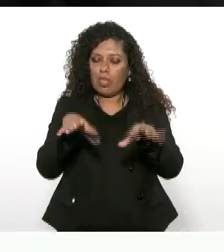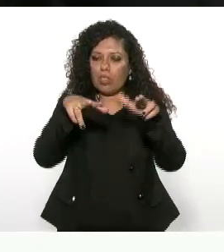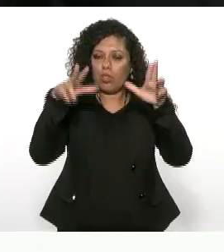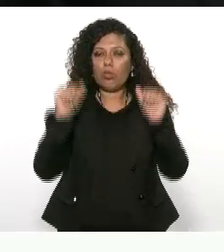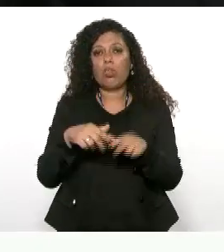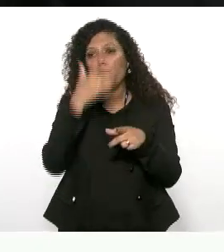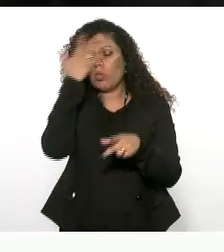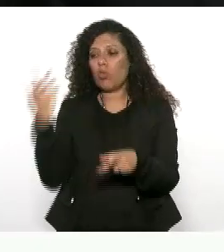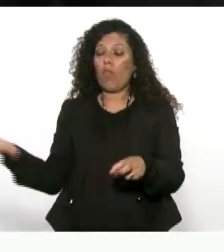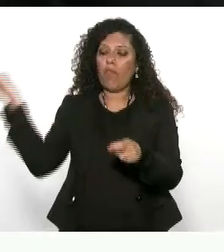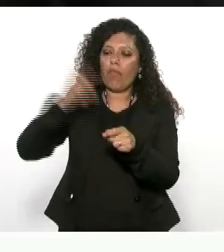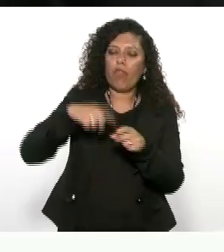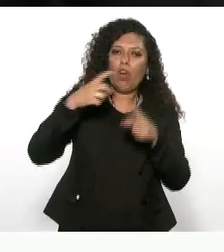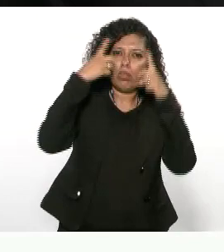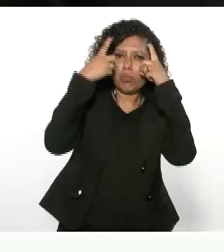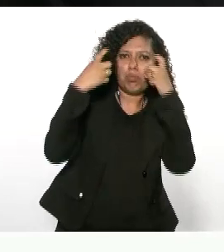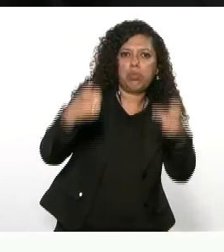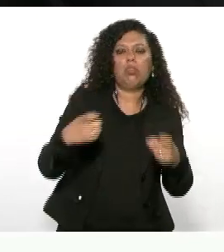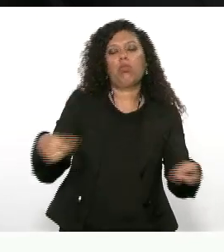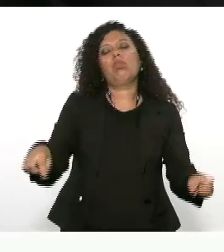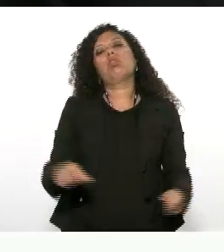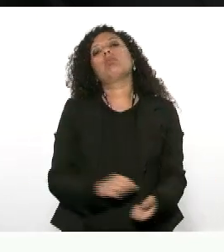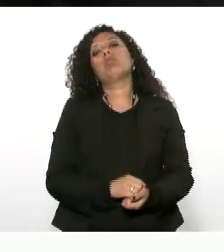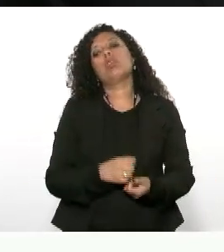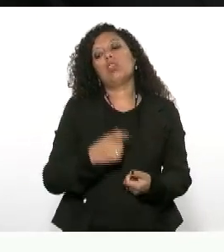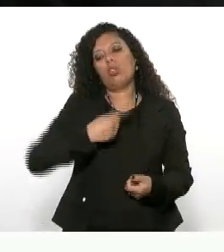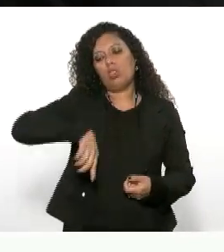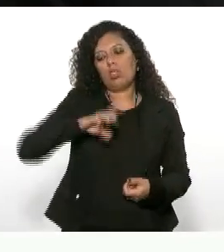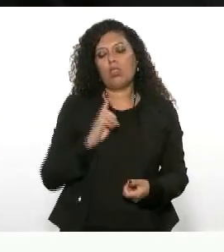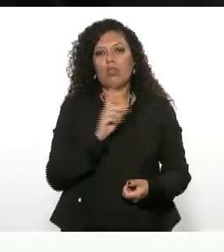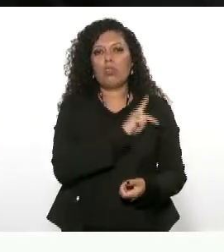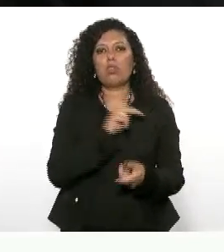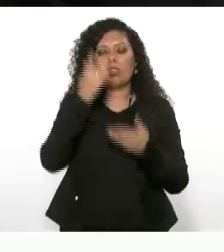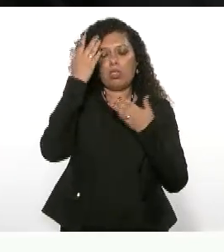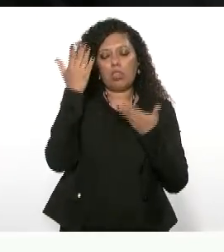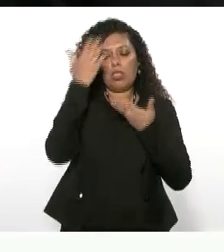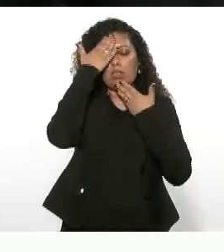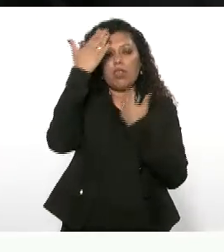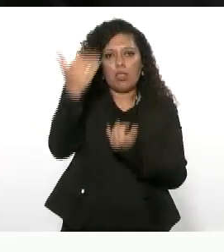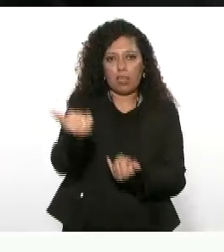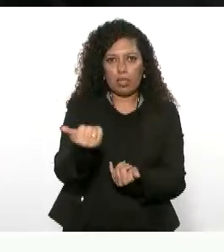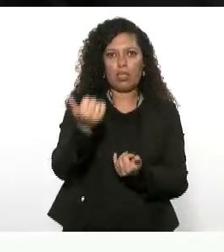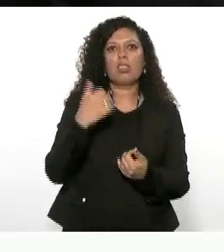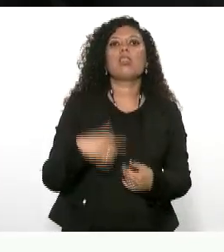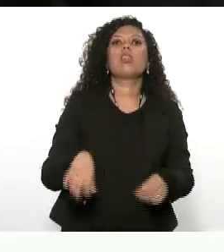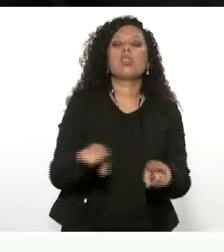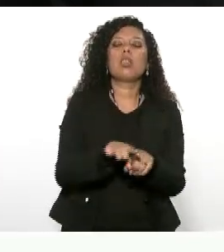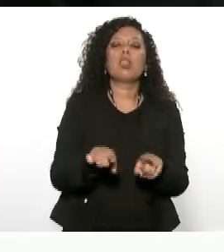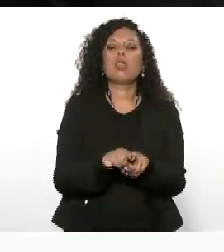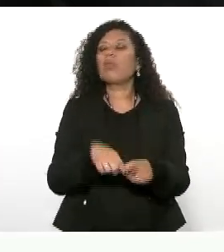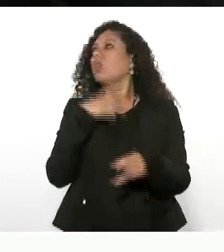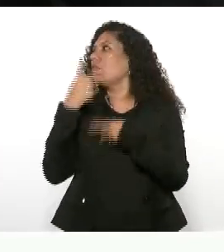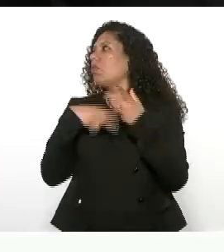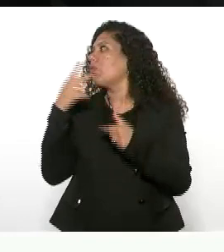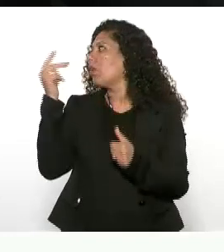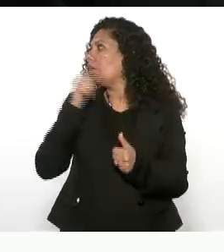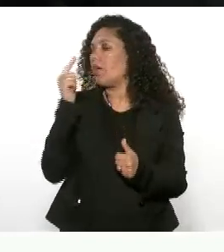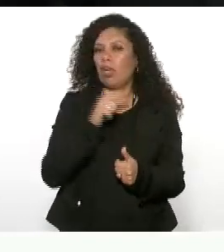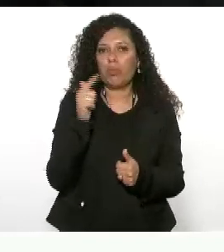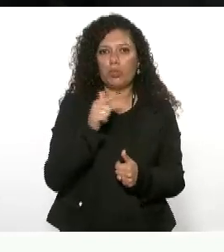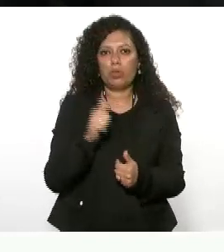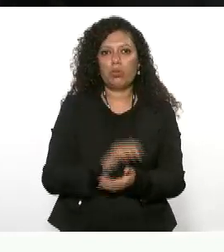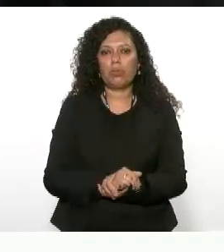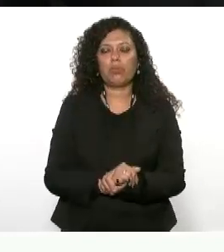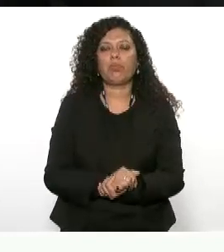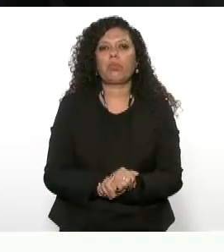criminosa. Deputada, a Defensoria queria agradecer a oportunidade, e são essas nossas breves considerações. Em um momento oportuno,